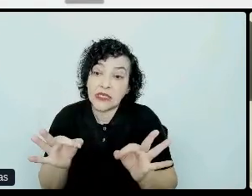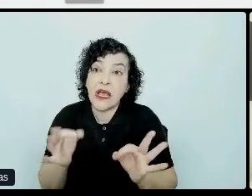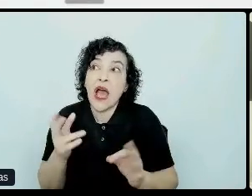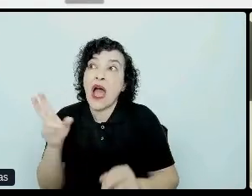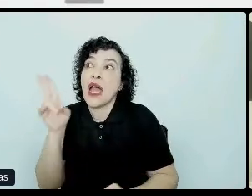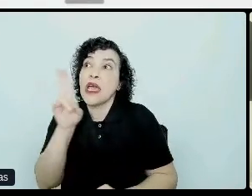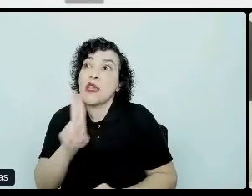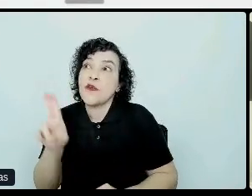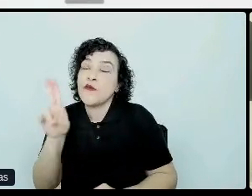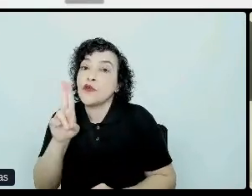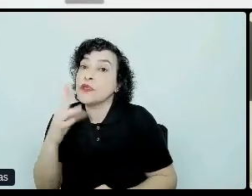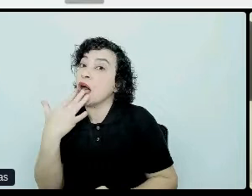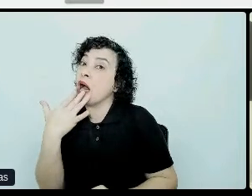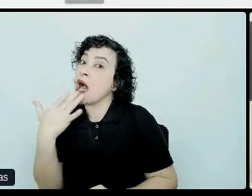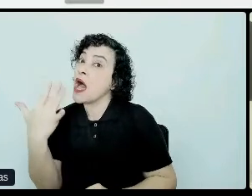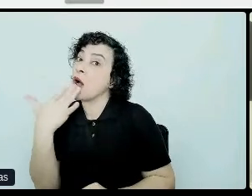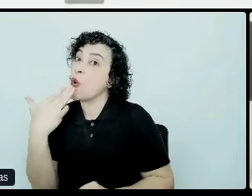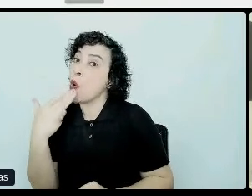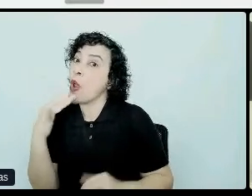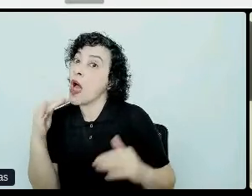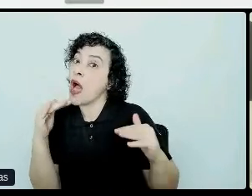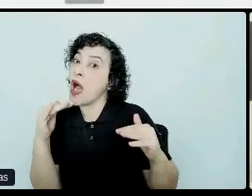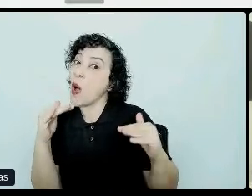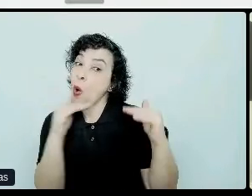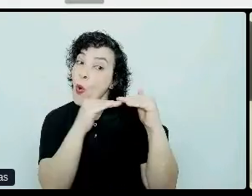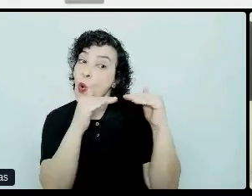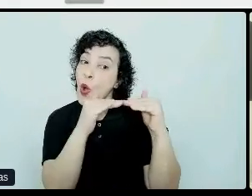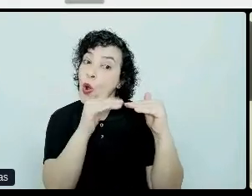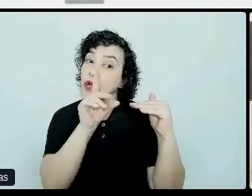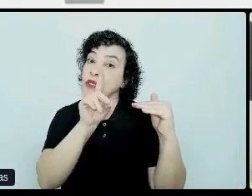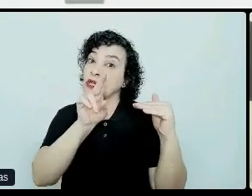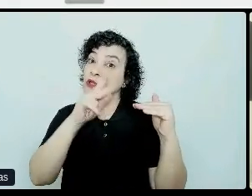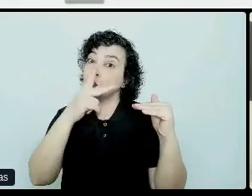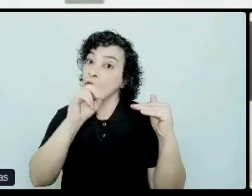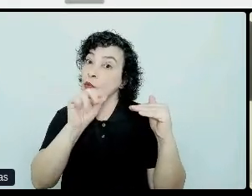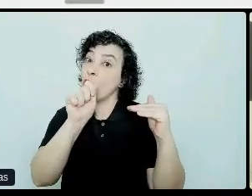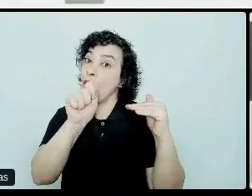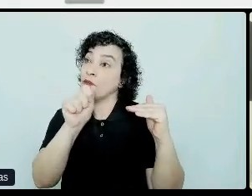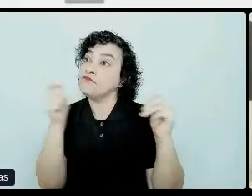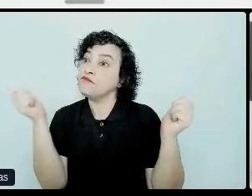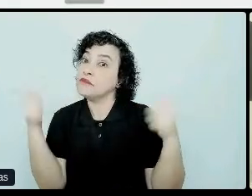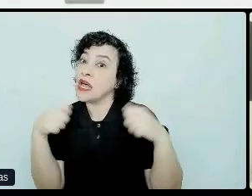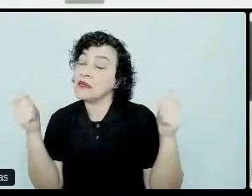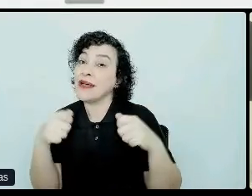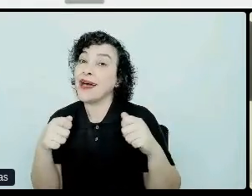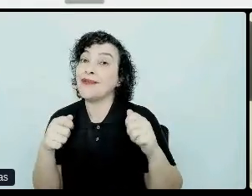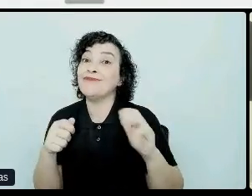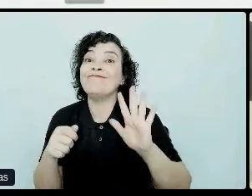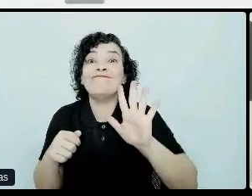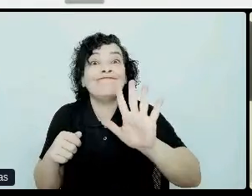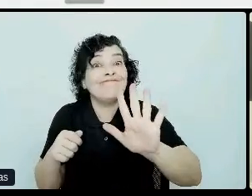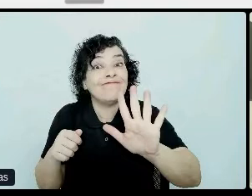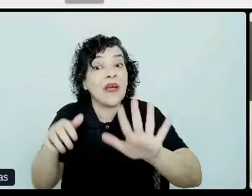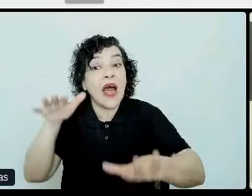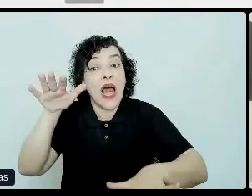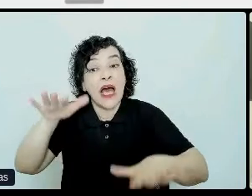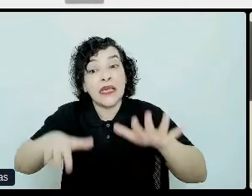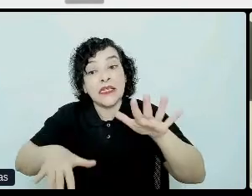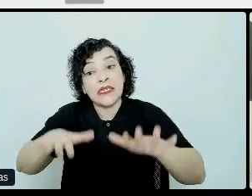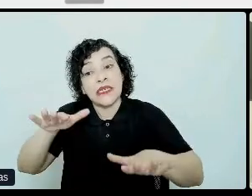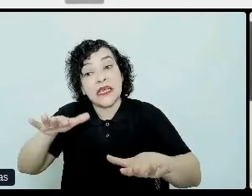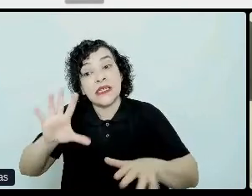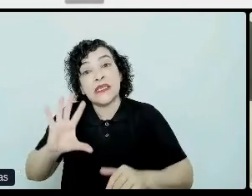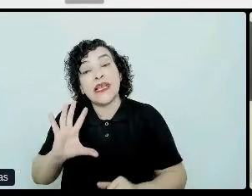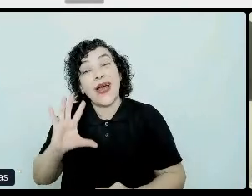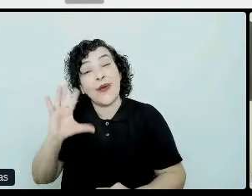cor aqui que está dentro ainda do duplo A e funciona. Só que o problema é que tem várias